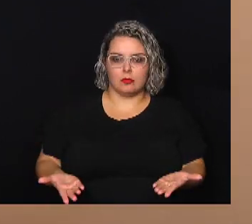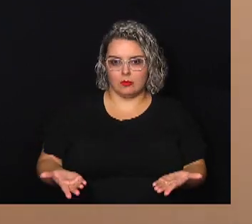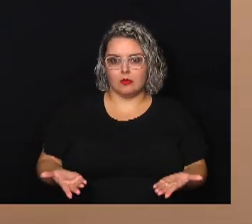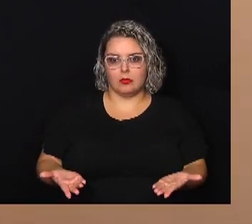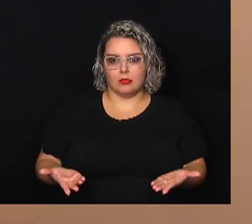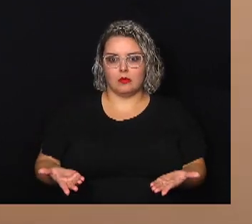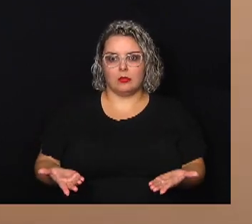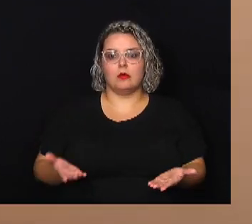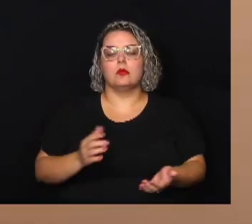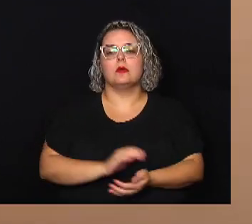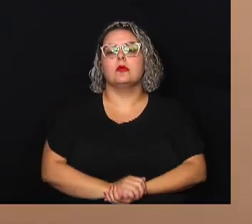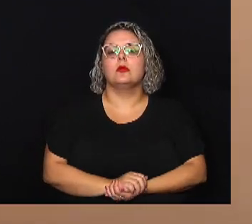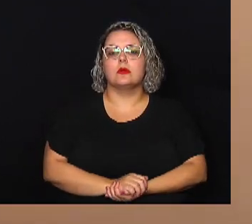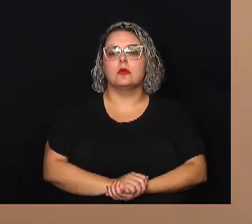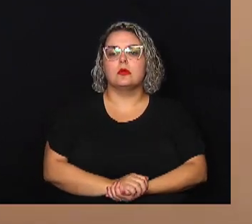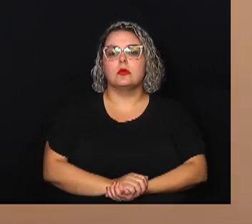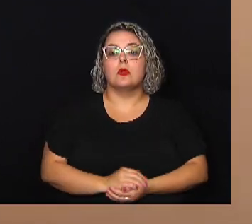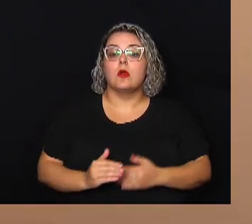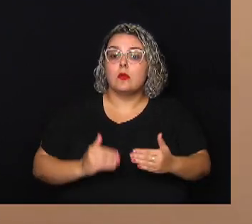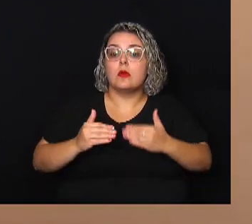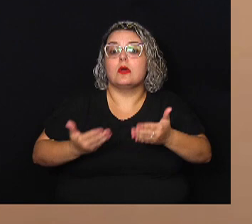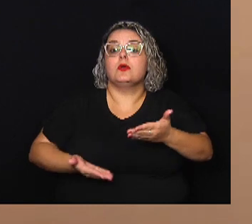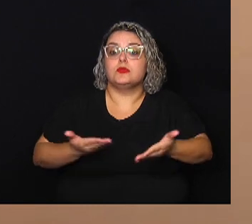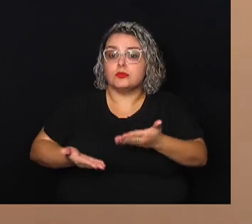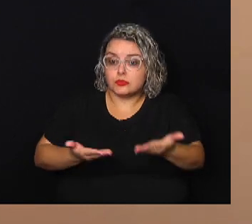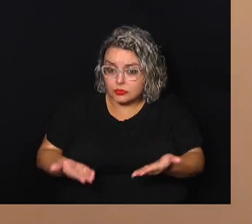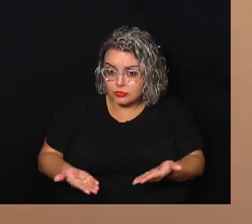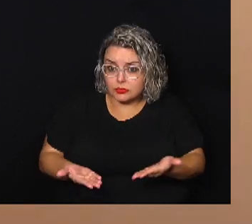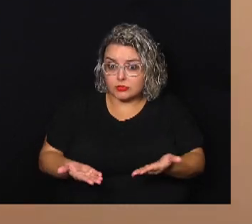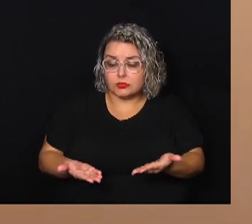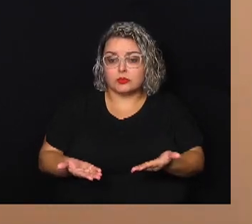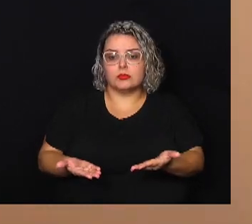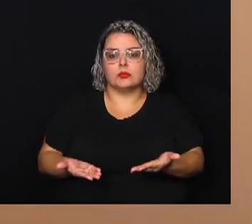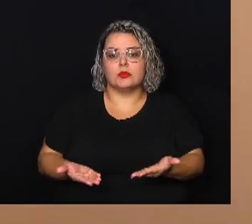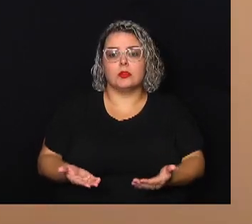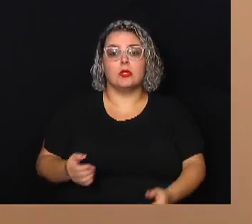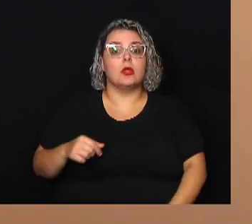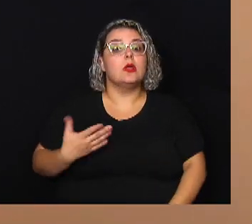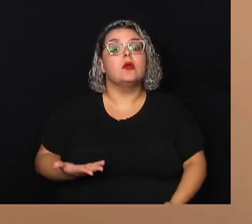hoje, com a evolução do tratamento oncológico, a gente acaba